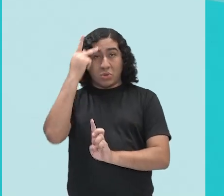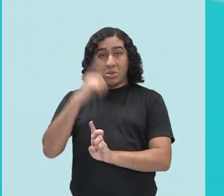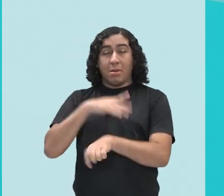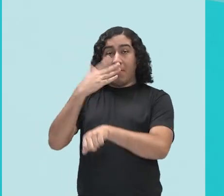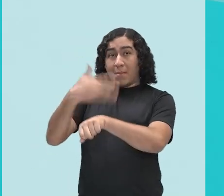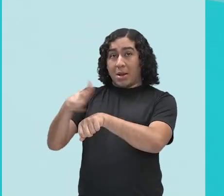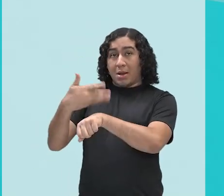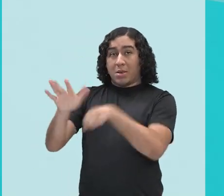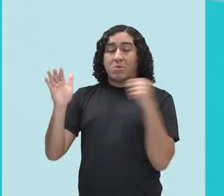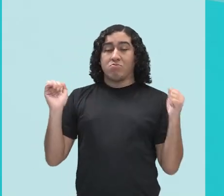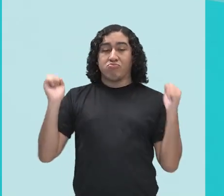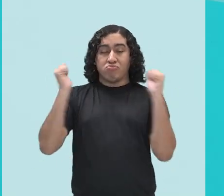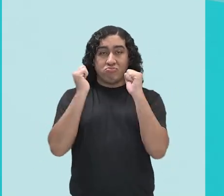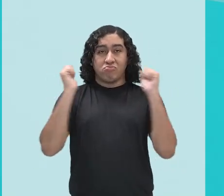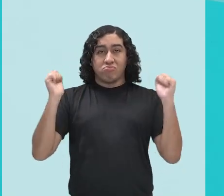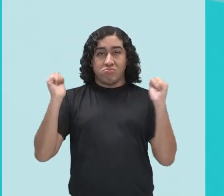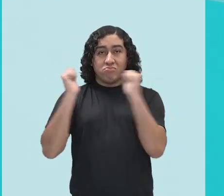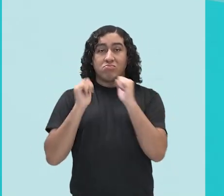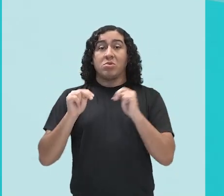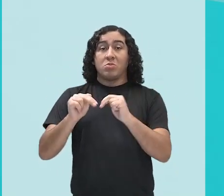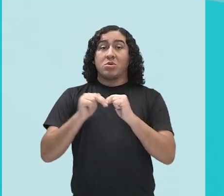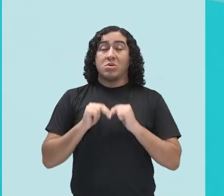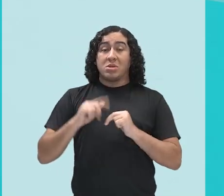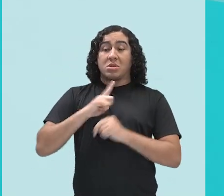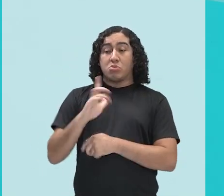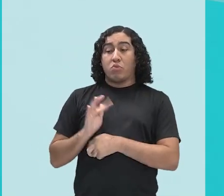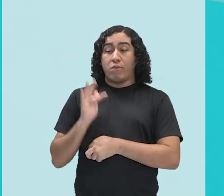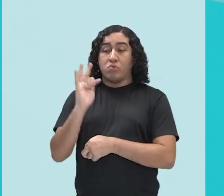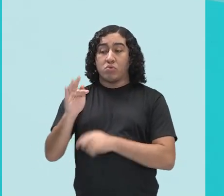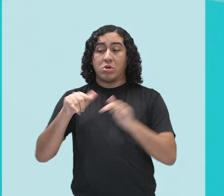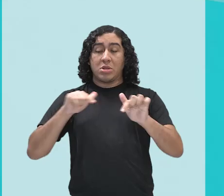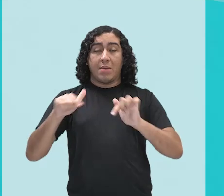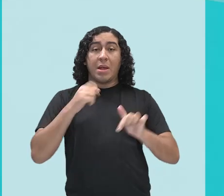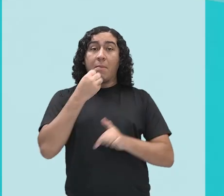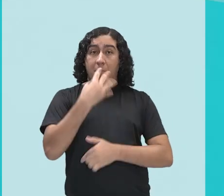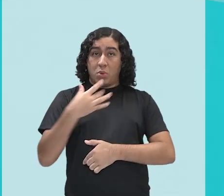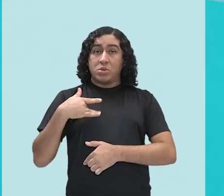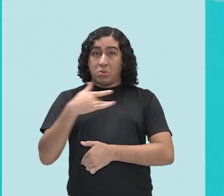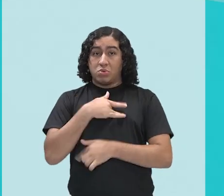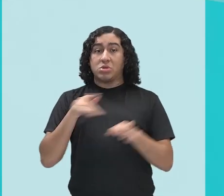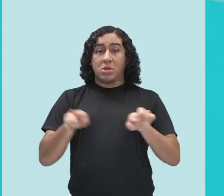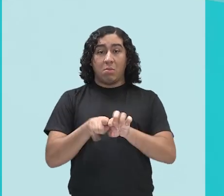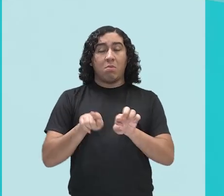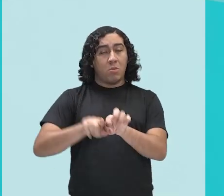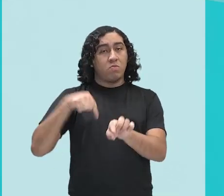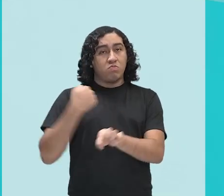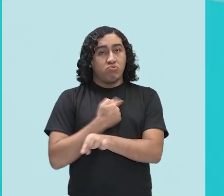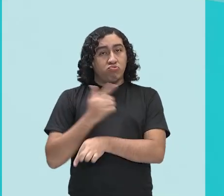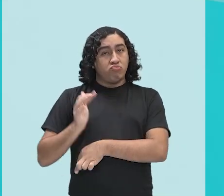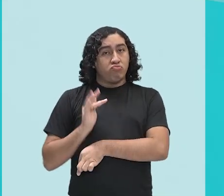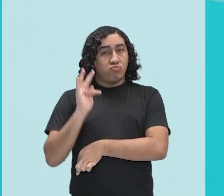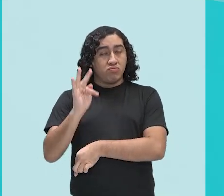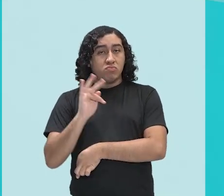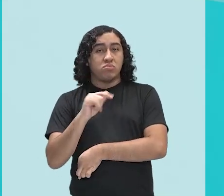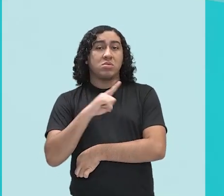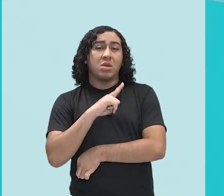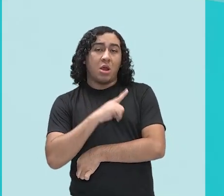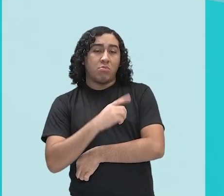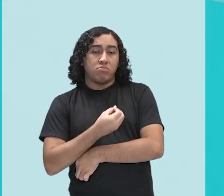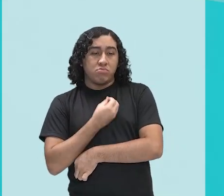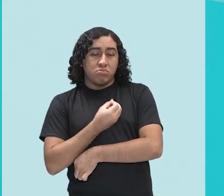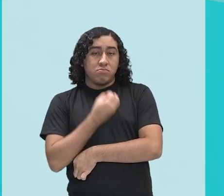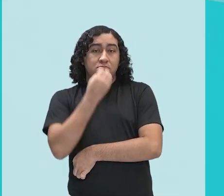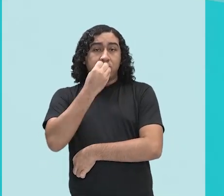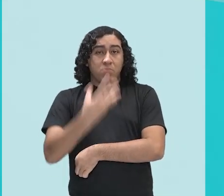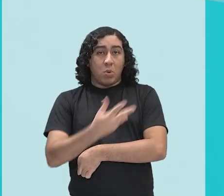praticar atividade física, que é para eles se tornarem trabalhadores mais saudáveis também, a gente conseguir ter mais tempo com